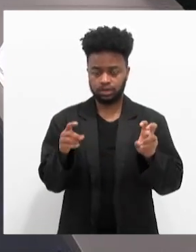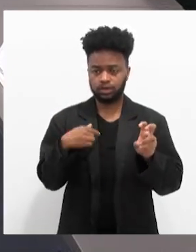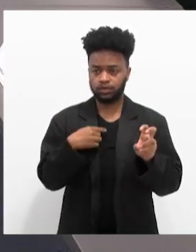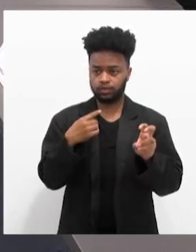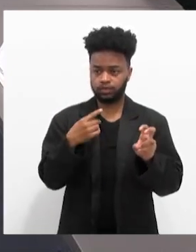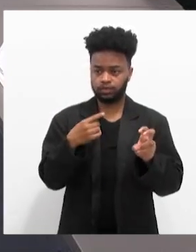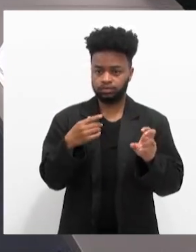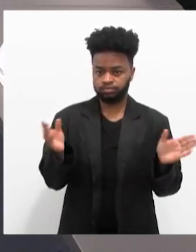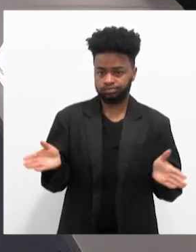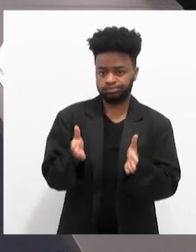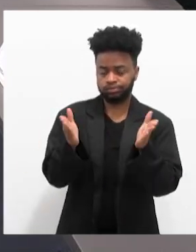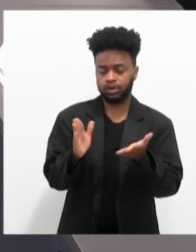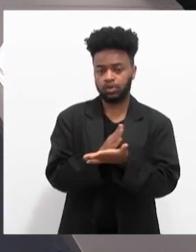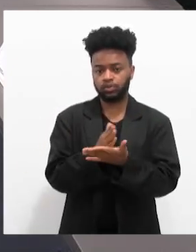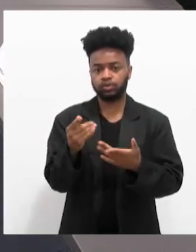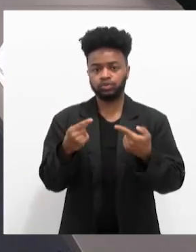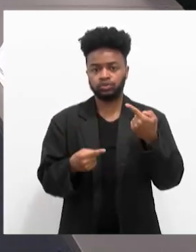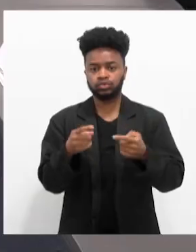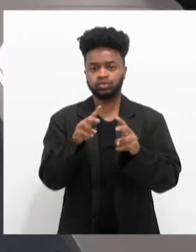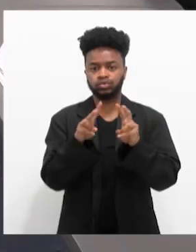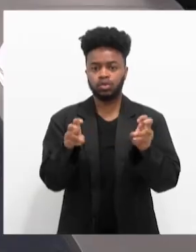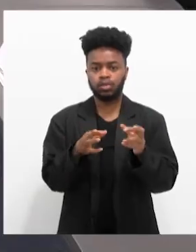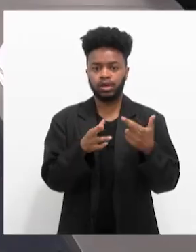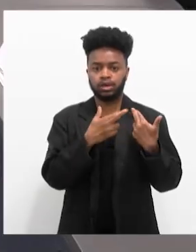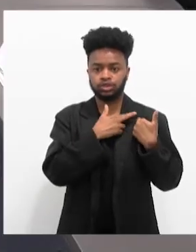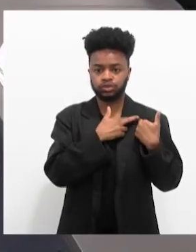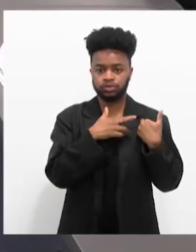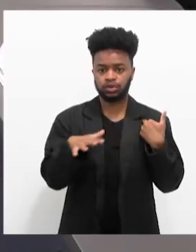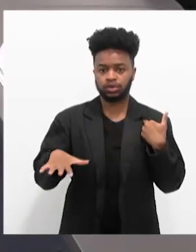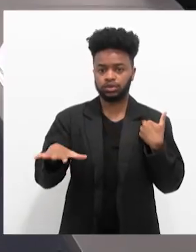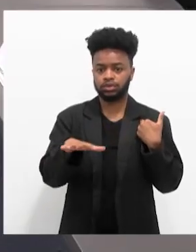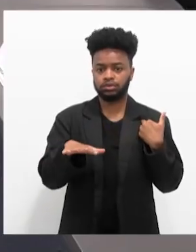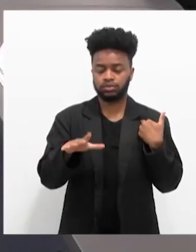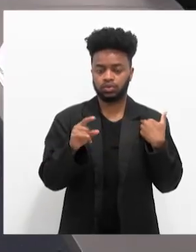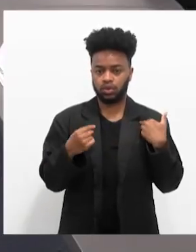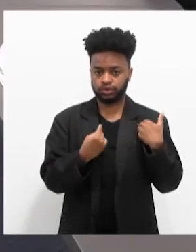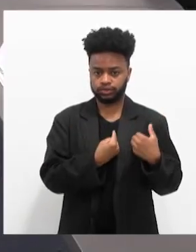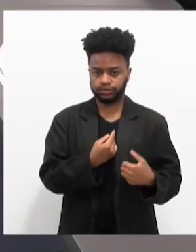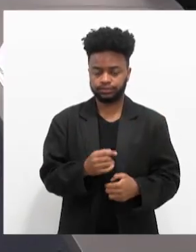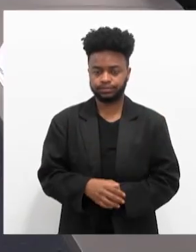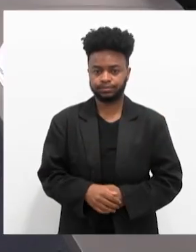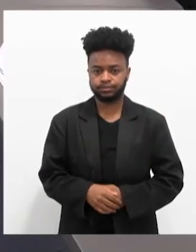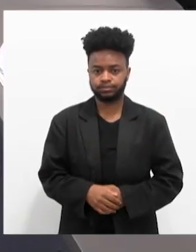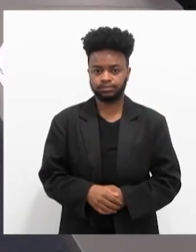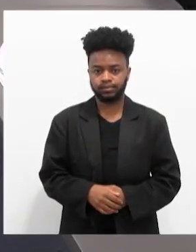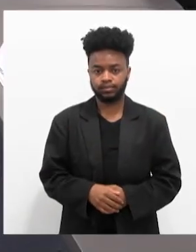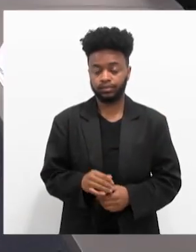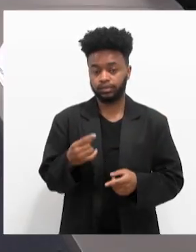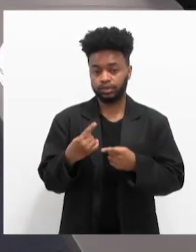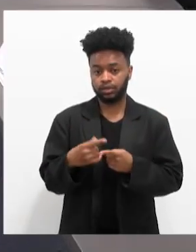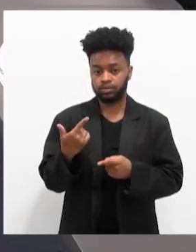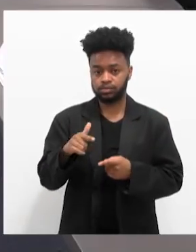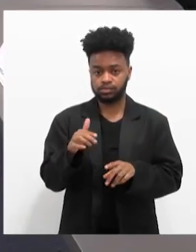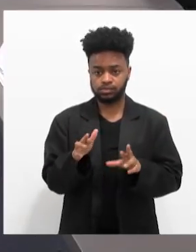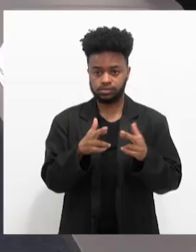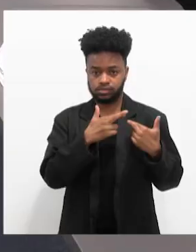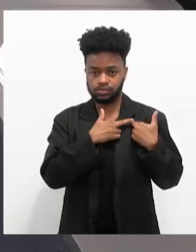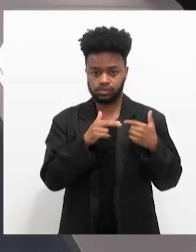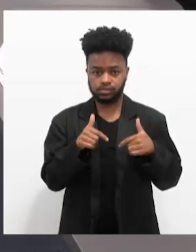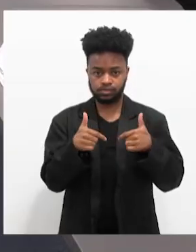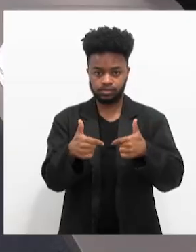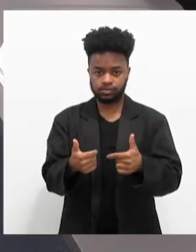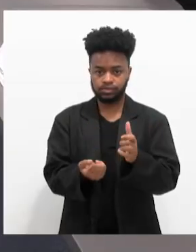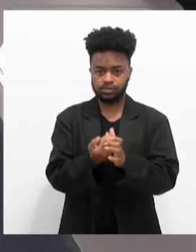algumas discussões sobre a questão da competência territorial nossa. Não necessariamente a gente tem competência em âmbito estadual